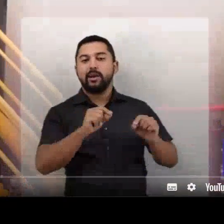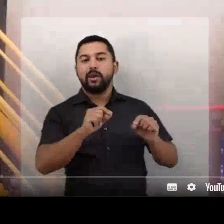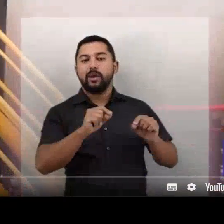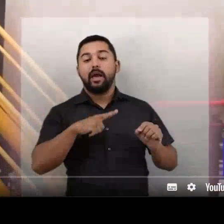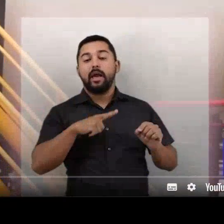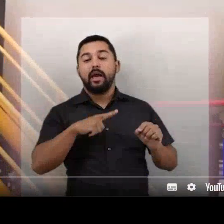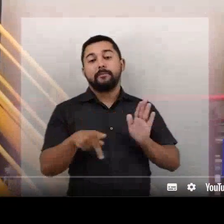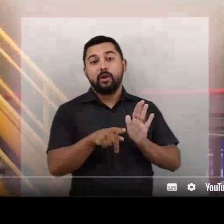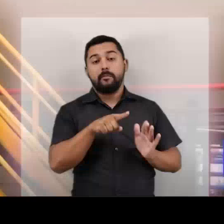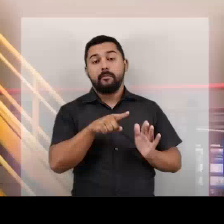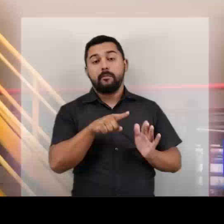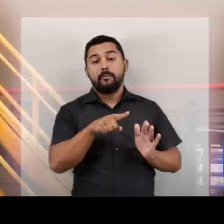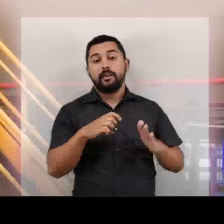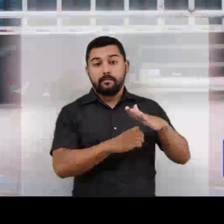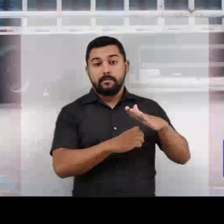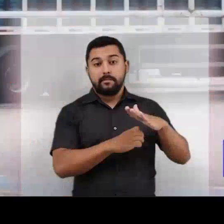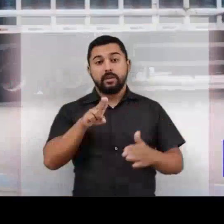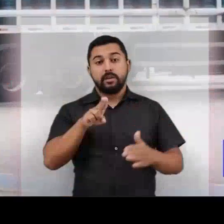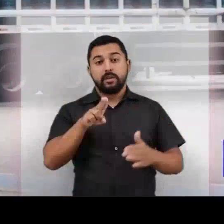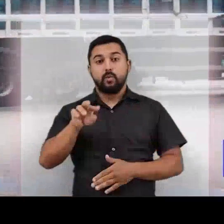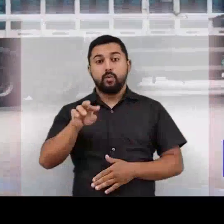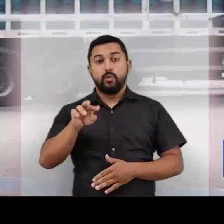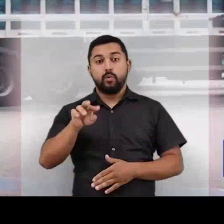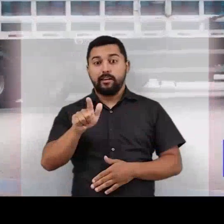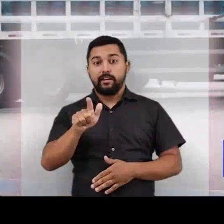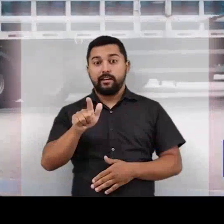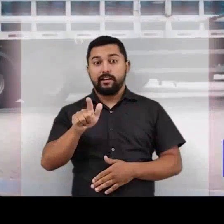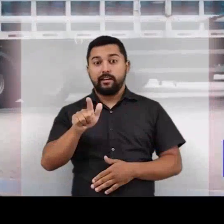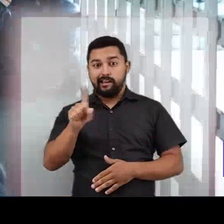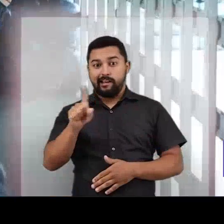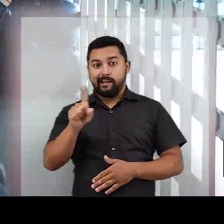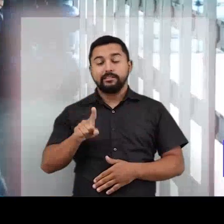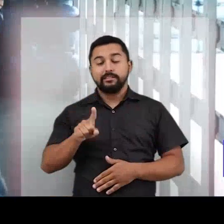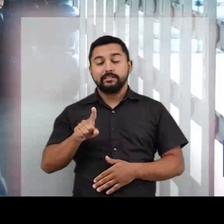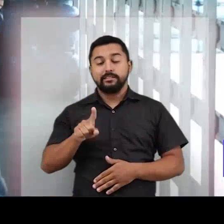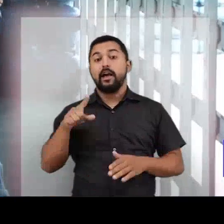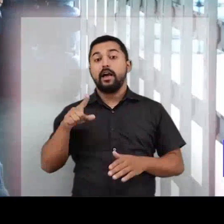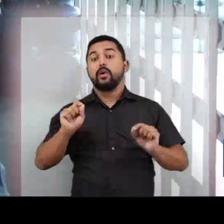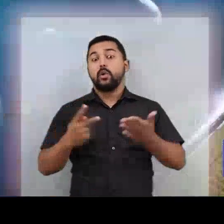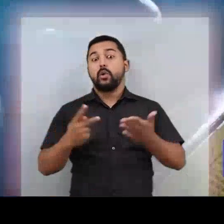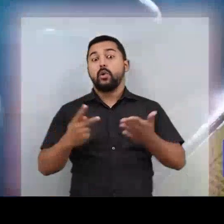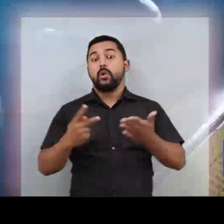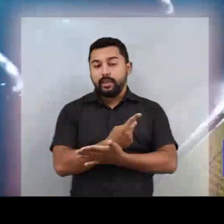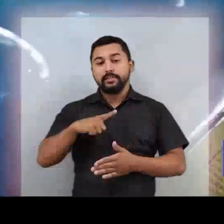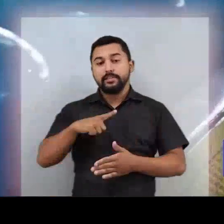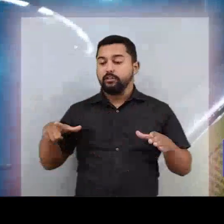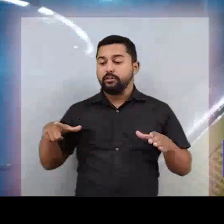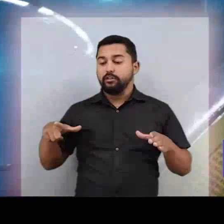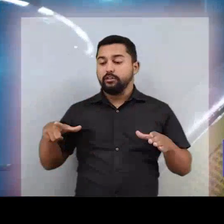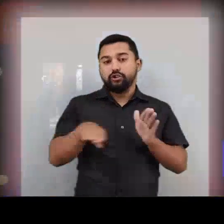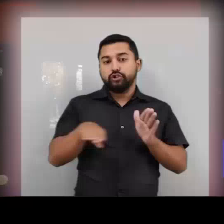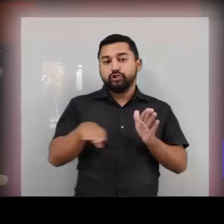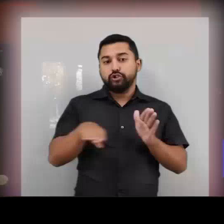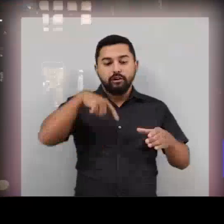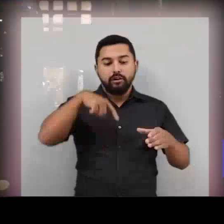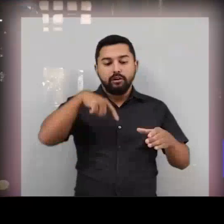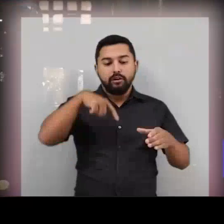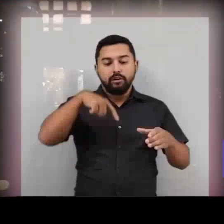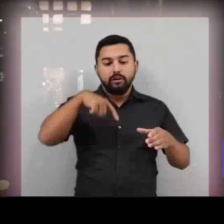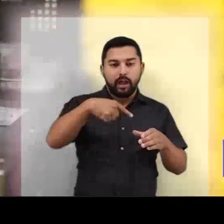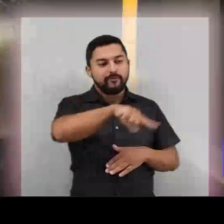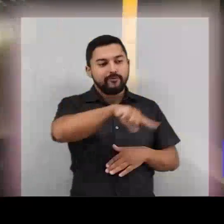Paulo, nessa base da Ultragás. Aqui os botijões chegam vazios e saem cheios, pronto para serem usados na sua casa.